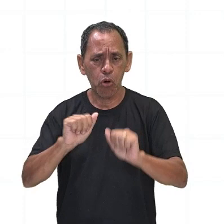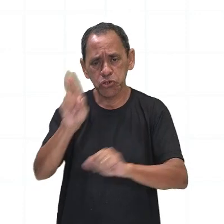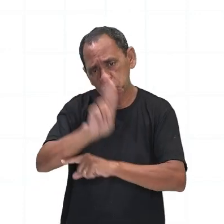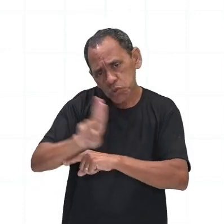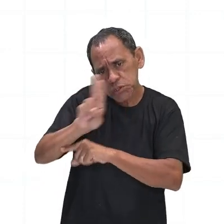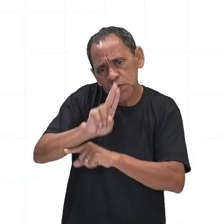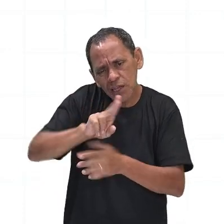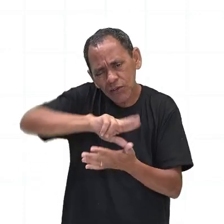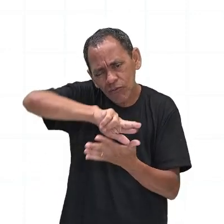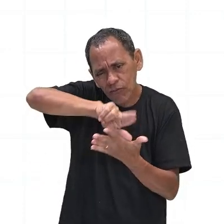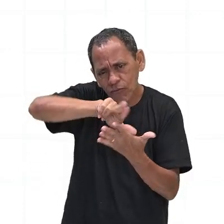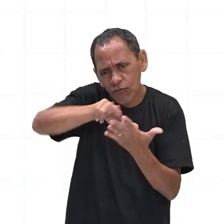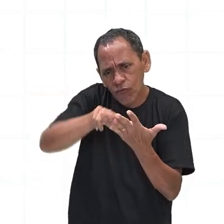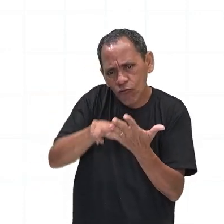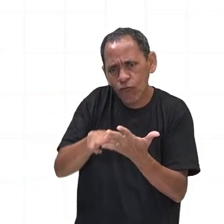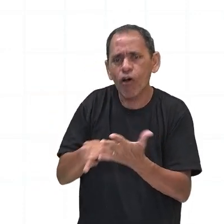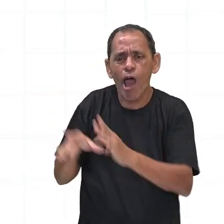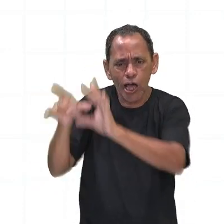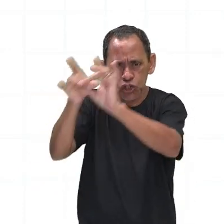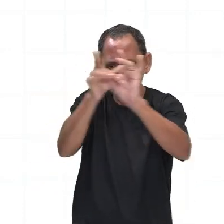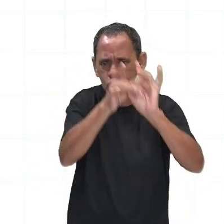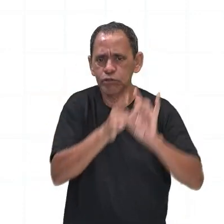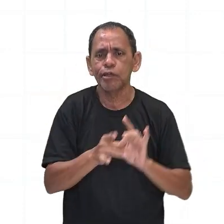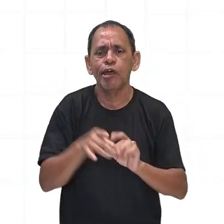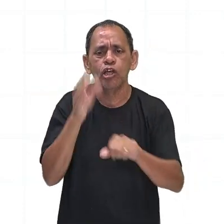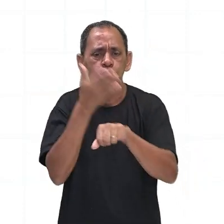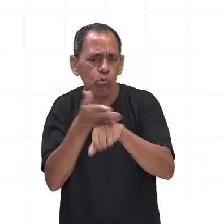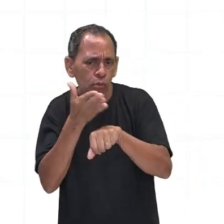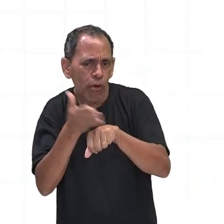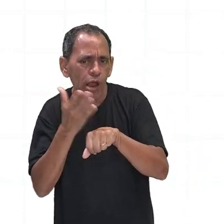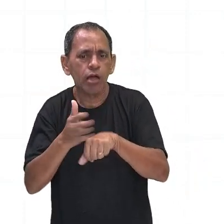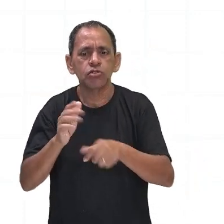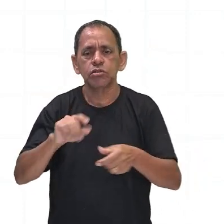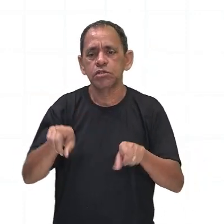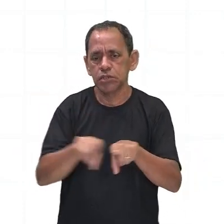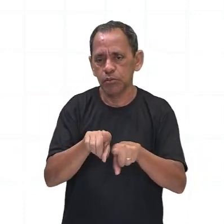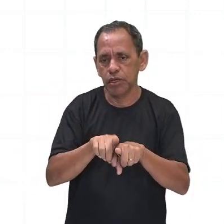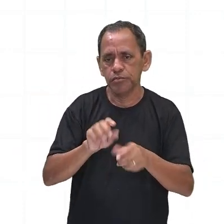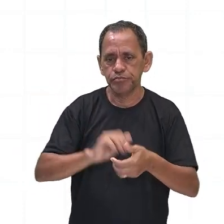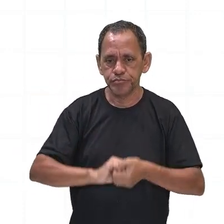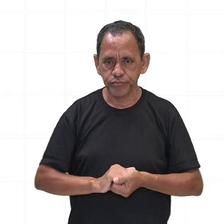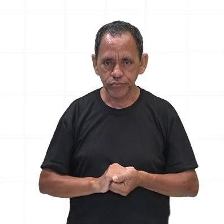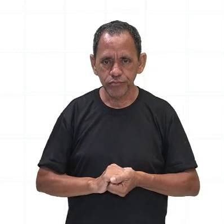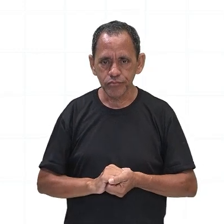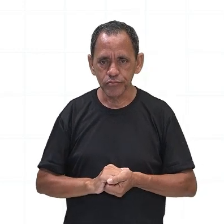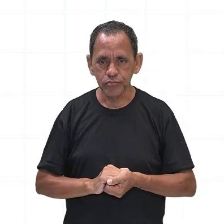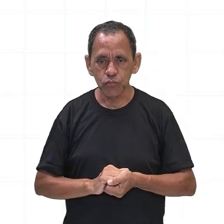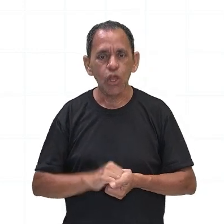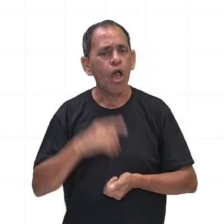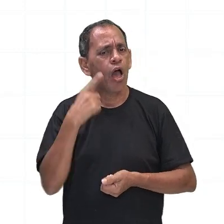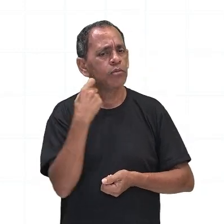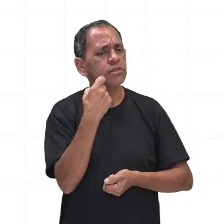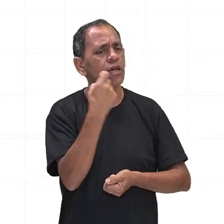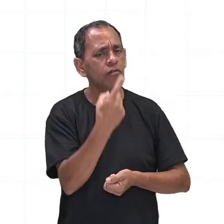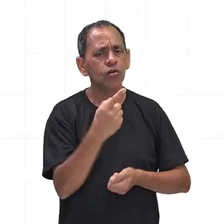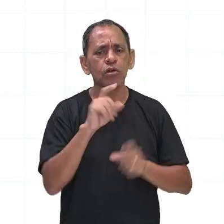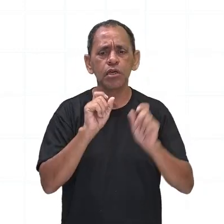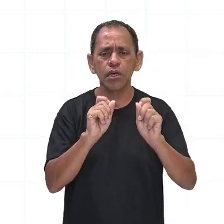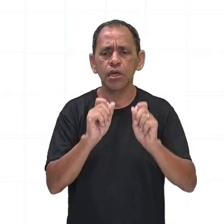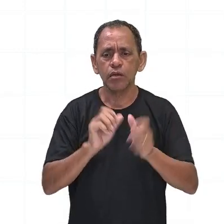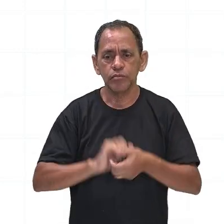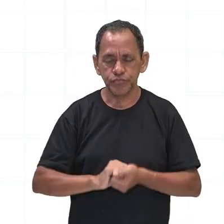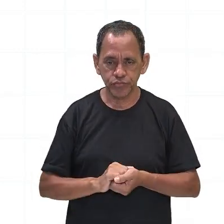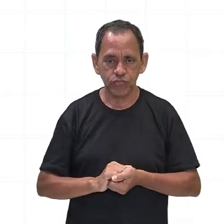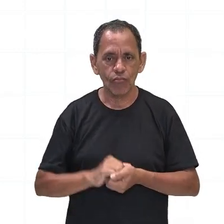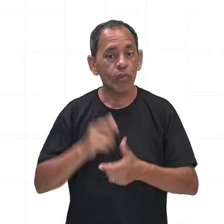em diversos contextos, em diversas frases, ok? Quando a gente observa esse sintagma nominal, ok? Você